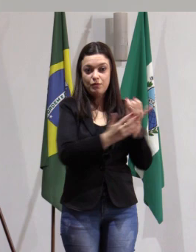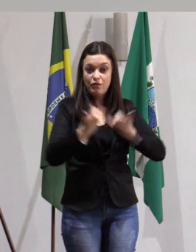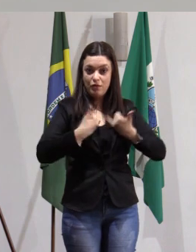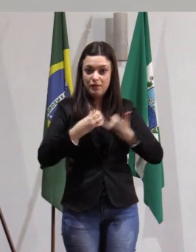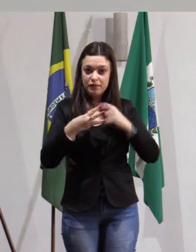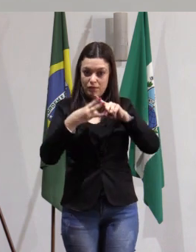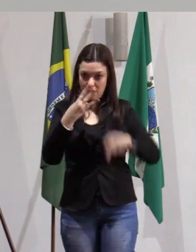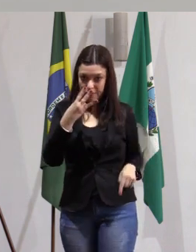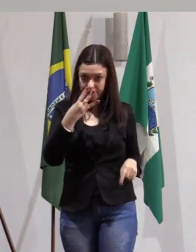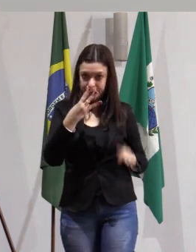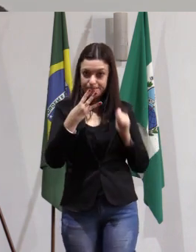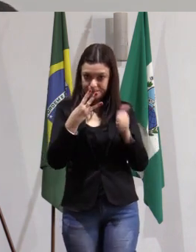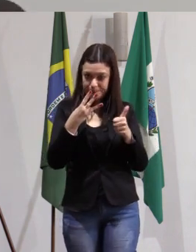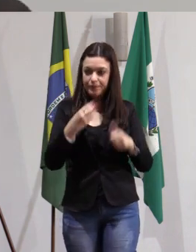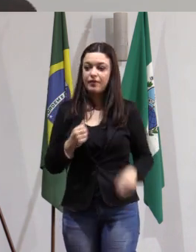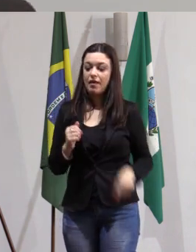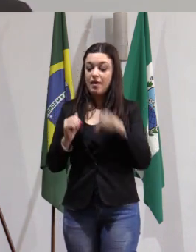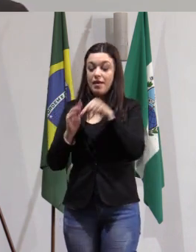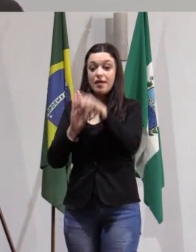Problemas.